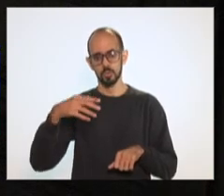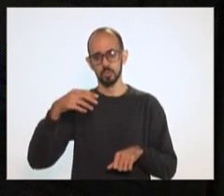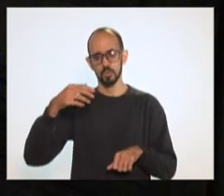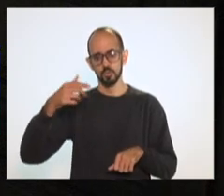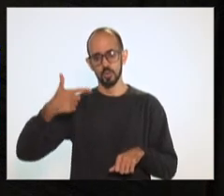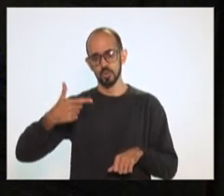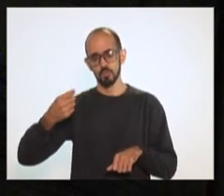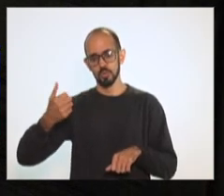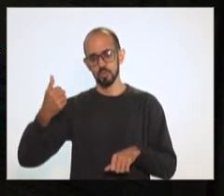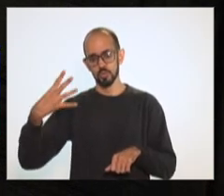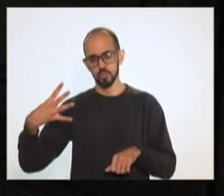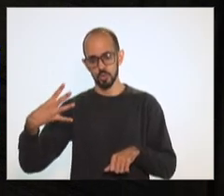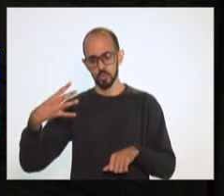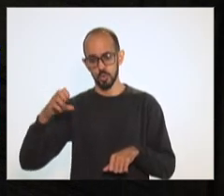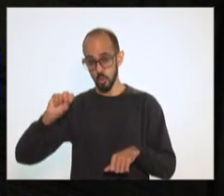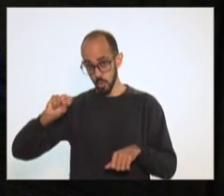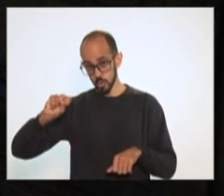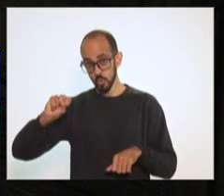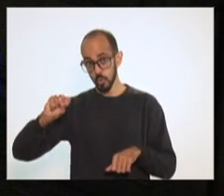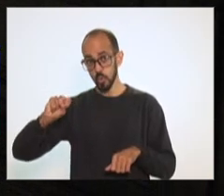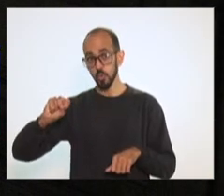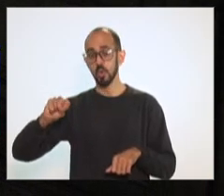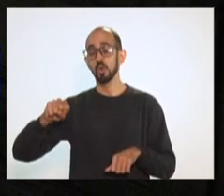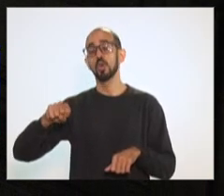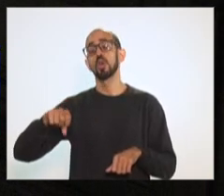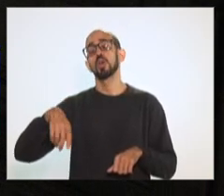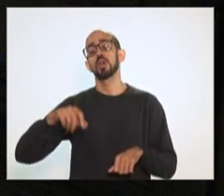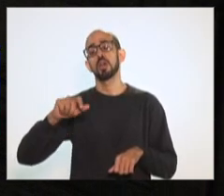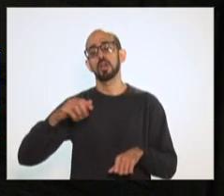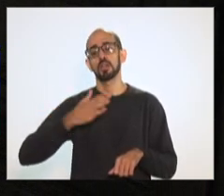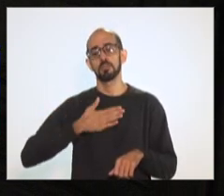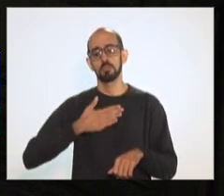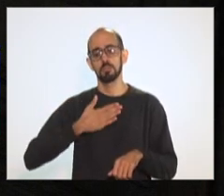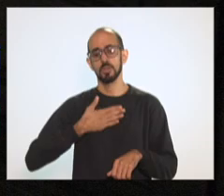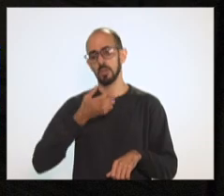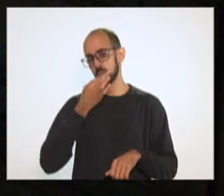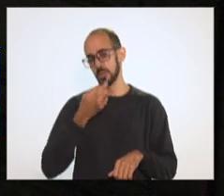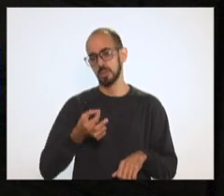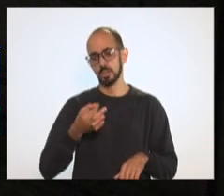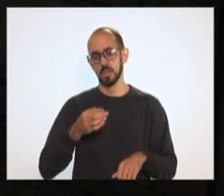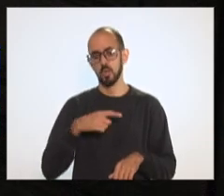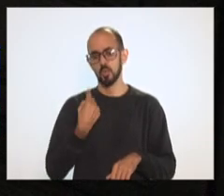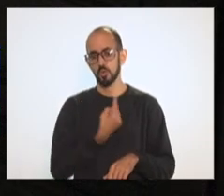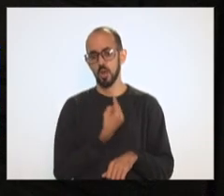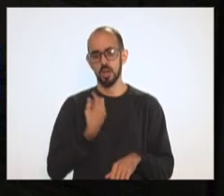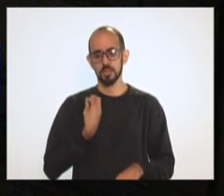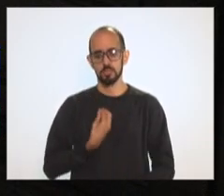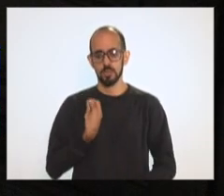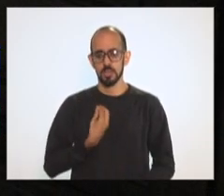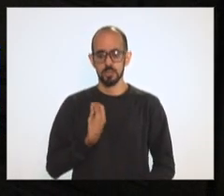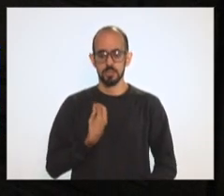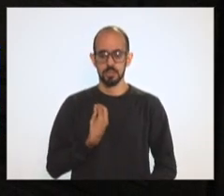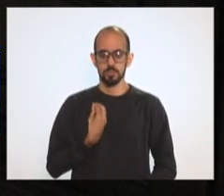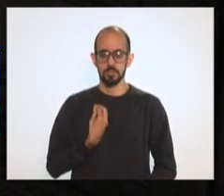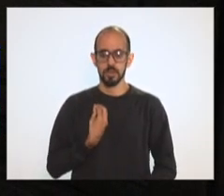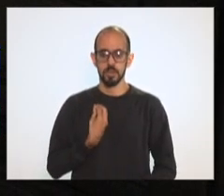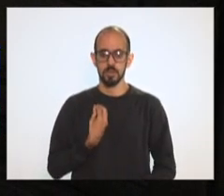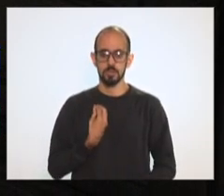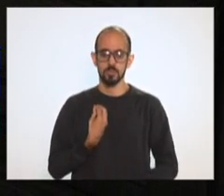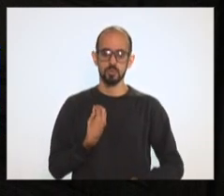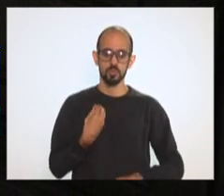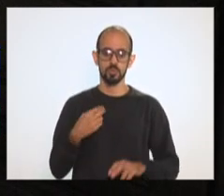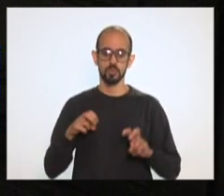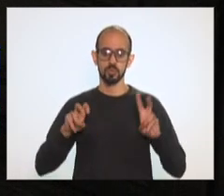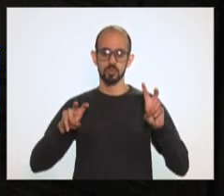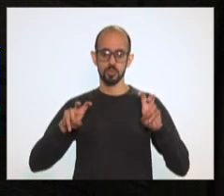acrescentar deputada Marta Rocha que no meu caso no caso do deputado Flávio Serafini a gente participou com o deputado Conte da elaboração da lei porque ela foi